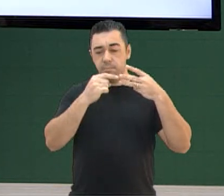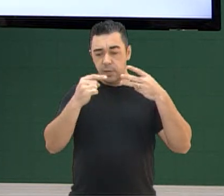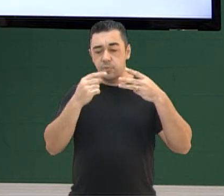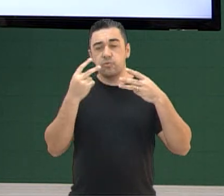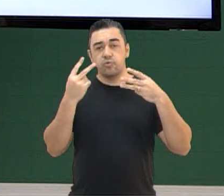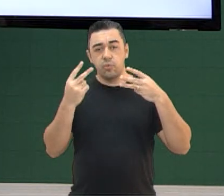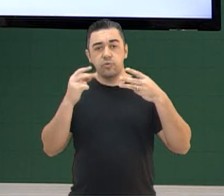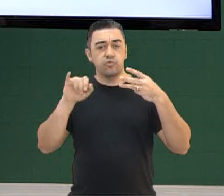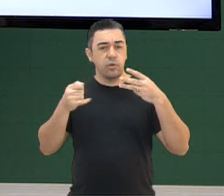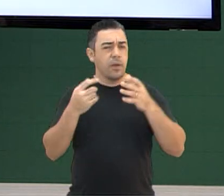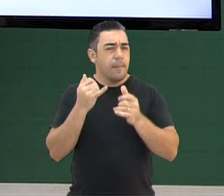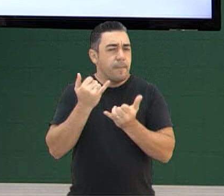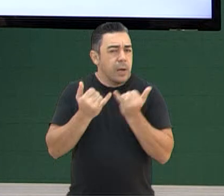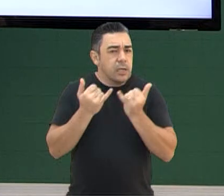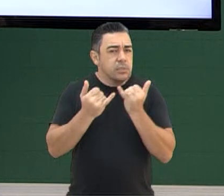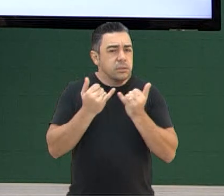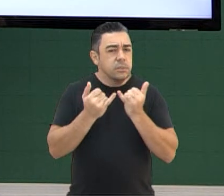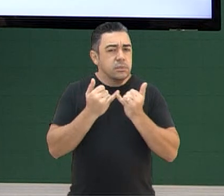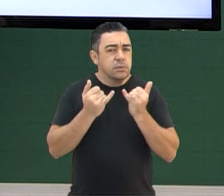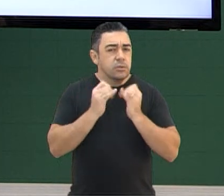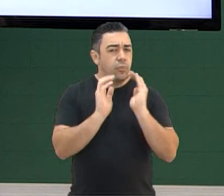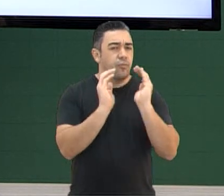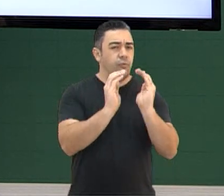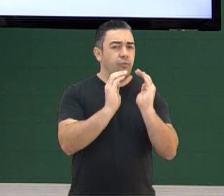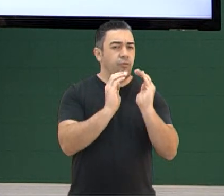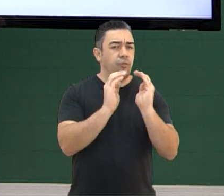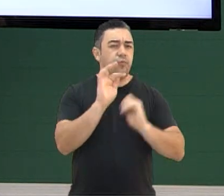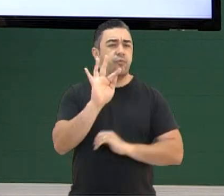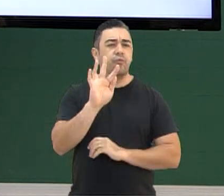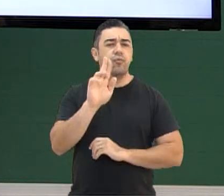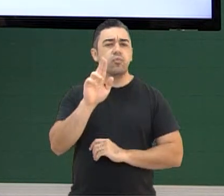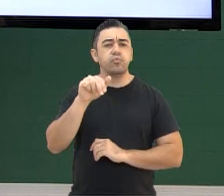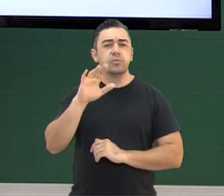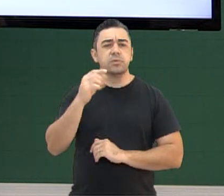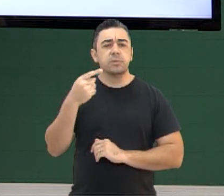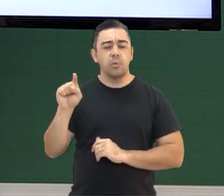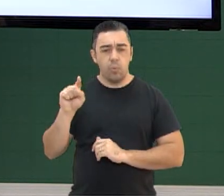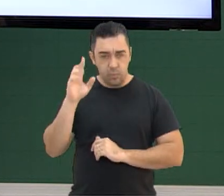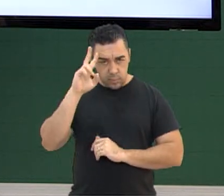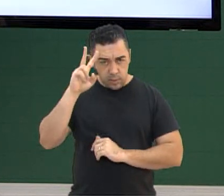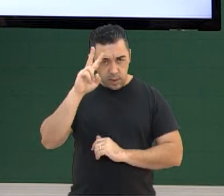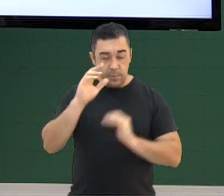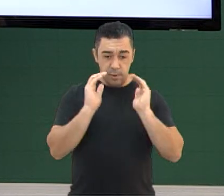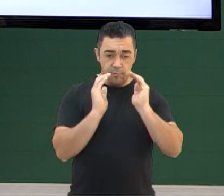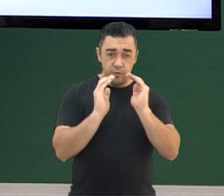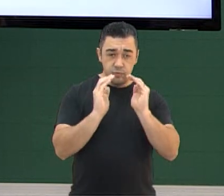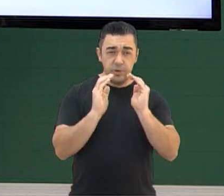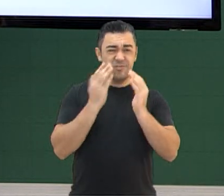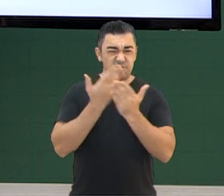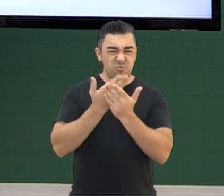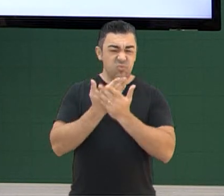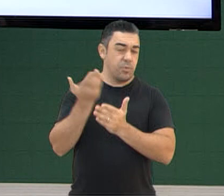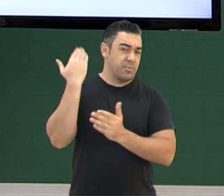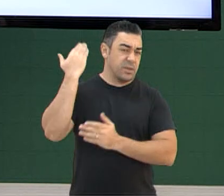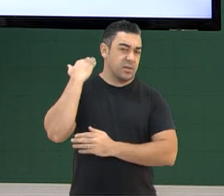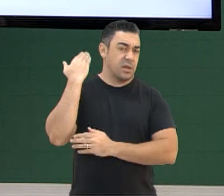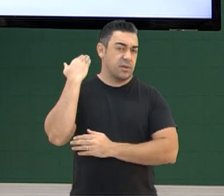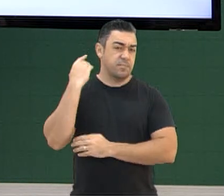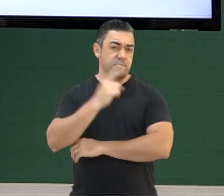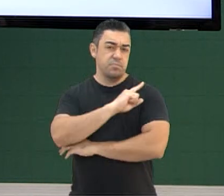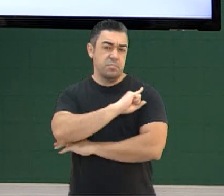muito função, tá bom? É como se fosse uma função, é uma lei de formação. Vocês já estudaram função lá no